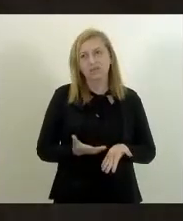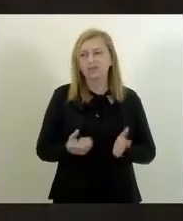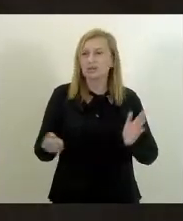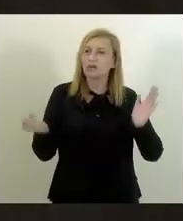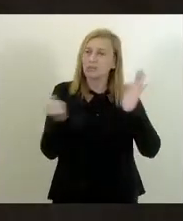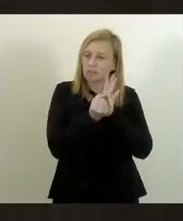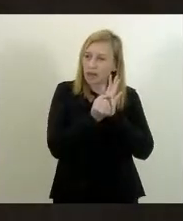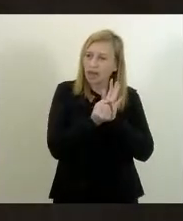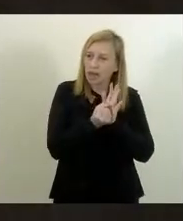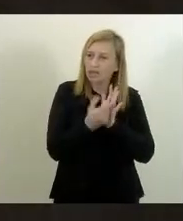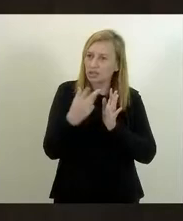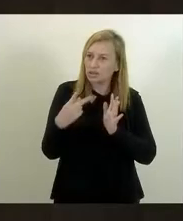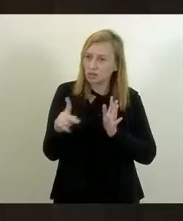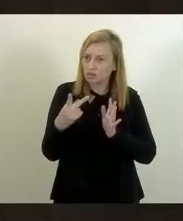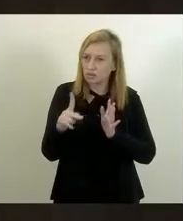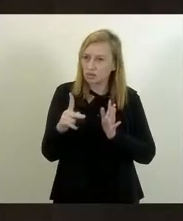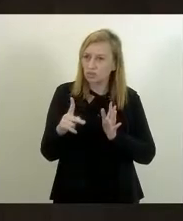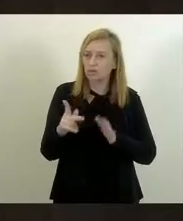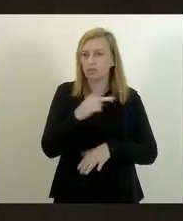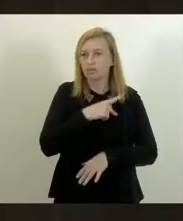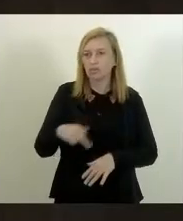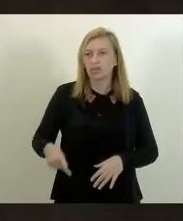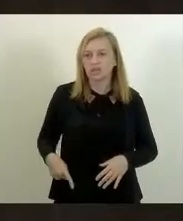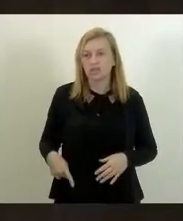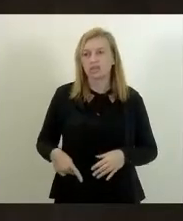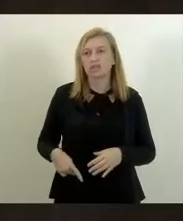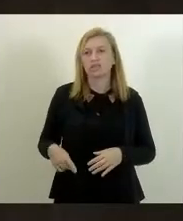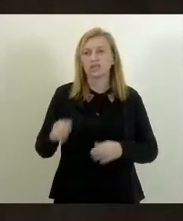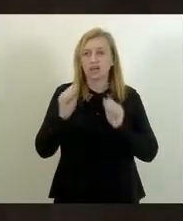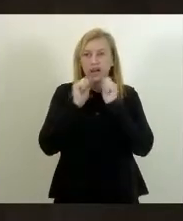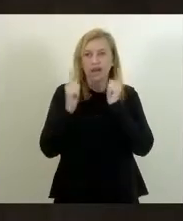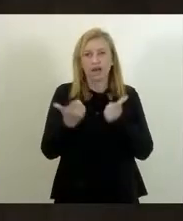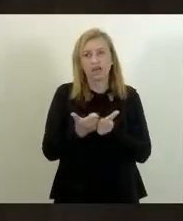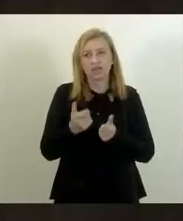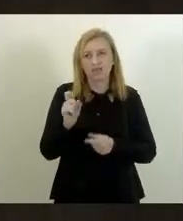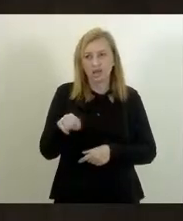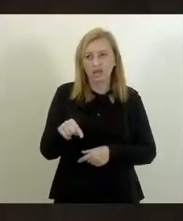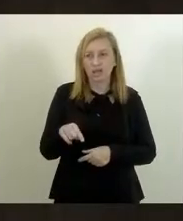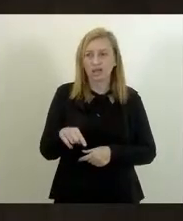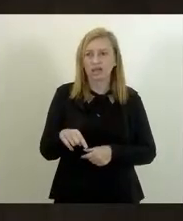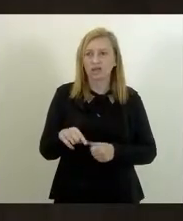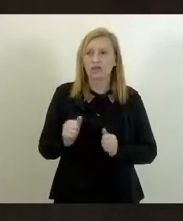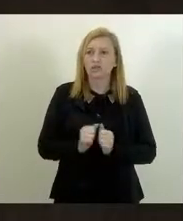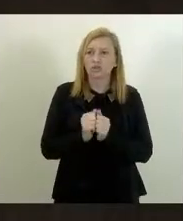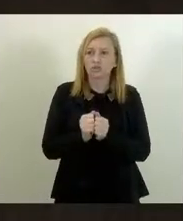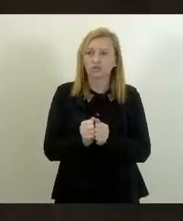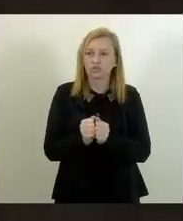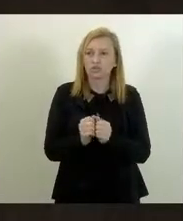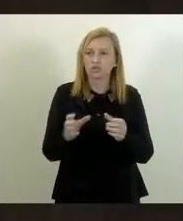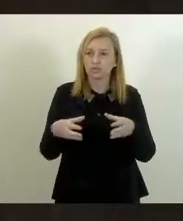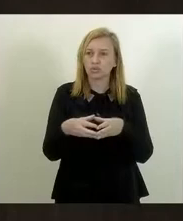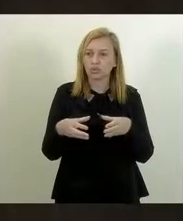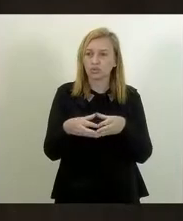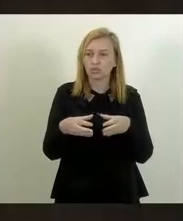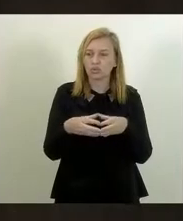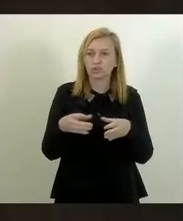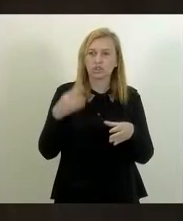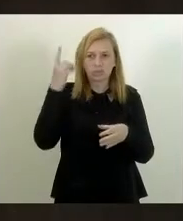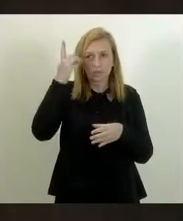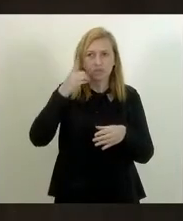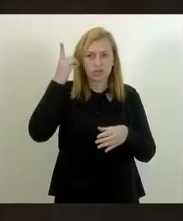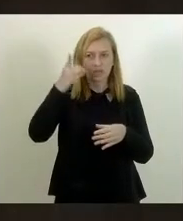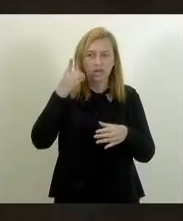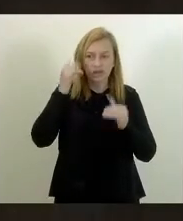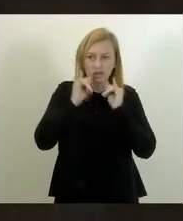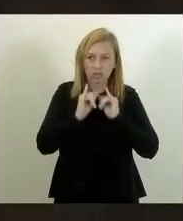da gestão de Vossa Excelência, como presidente da LERJ, tem sido colocar o Parlamento como um dos principais interlocutores